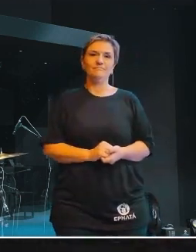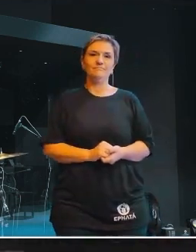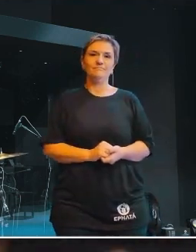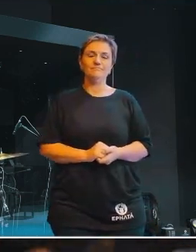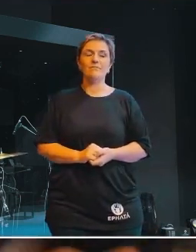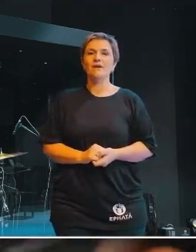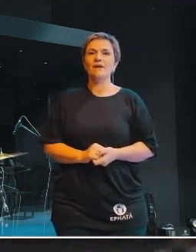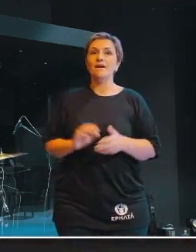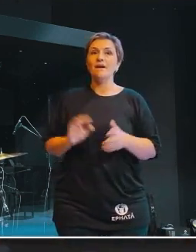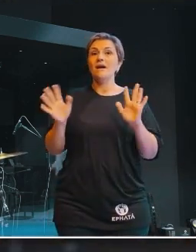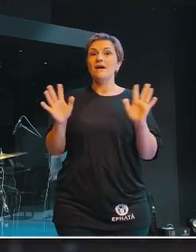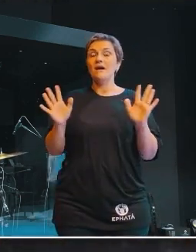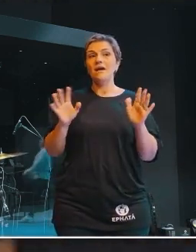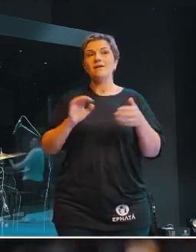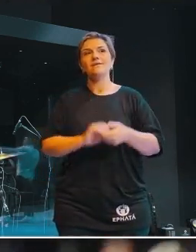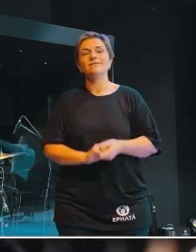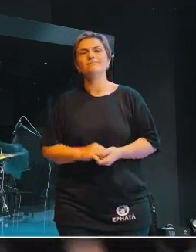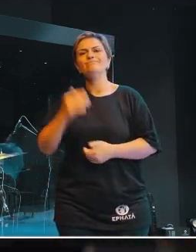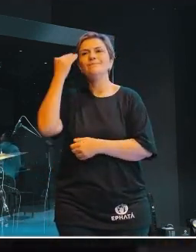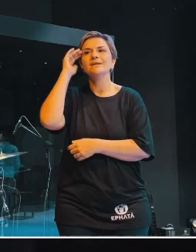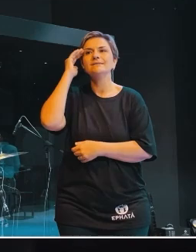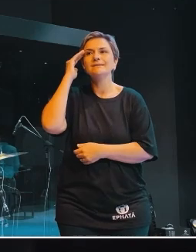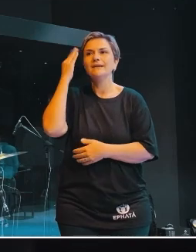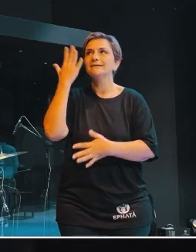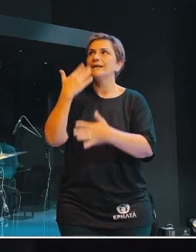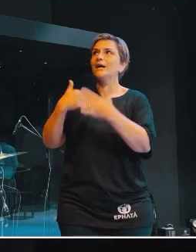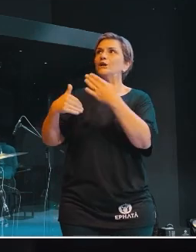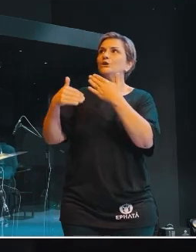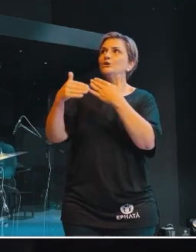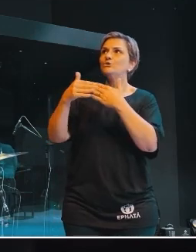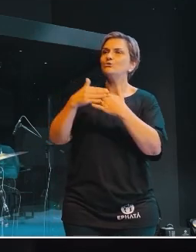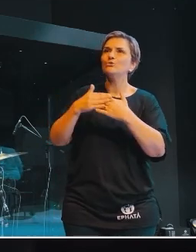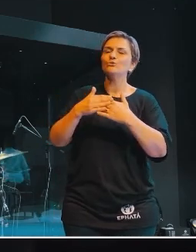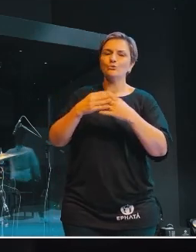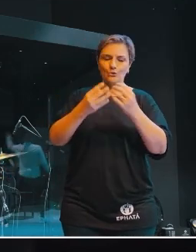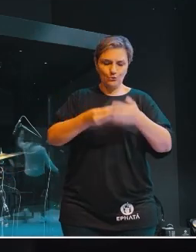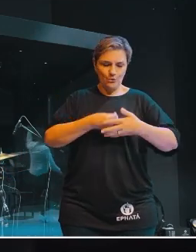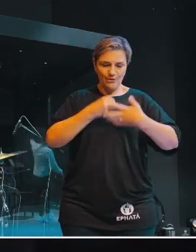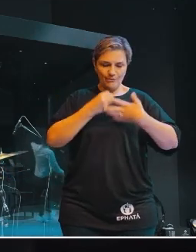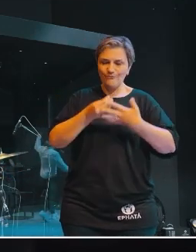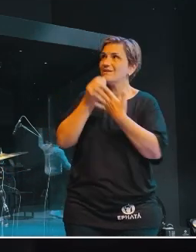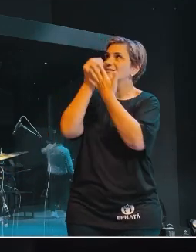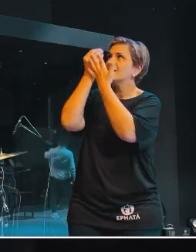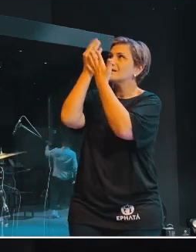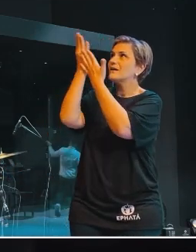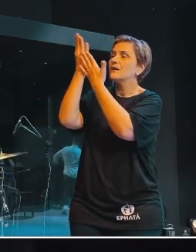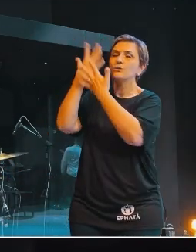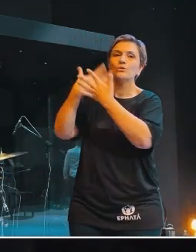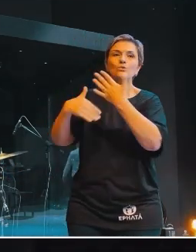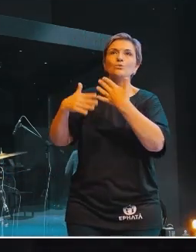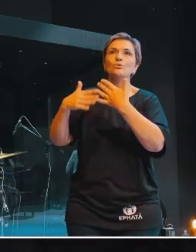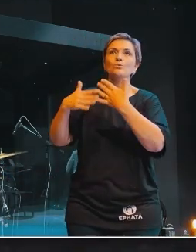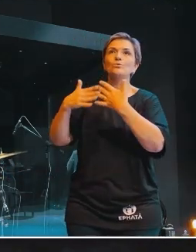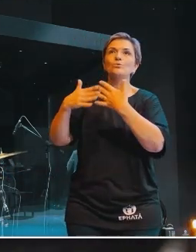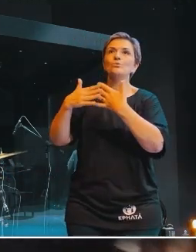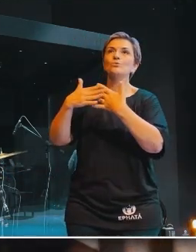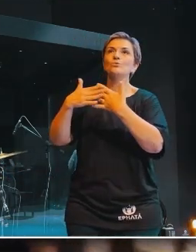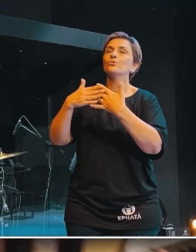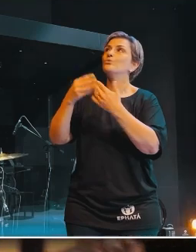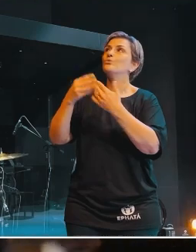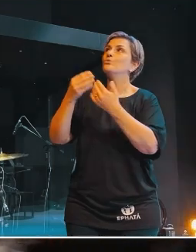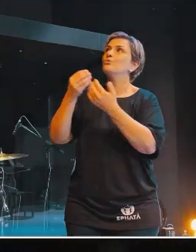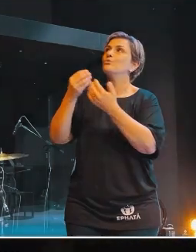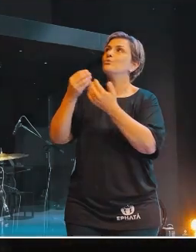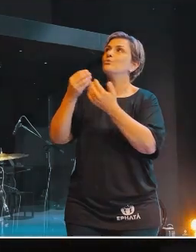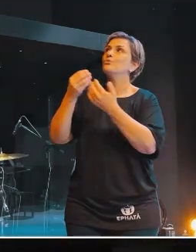Ei! Entrega tudo para Ele nessa noite. Entrega tudo para Ele nessa noite. Por